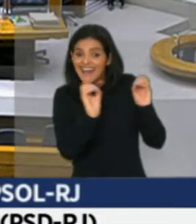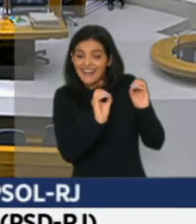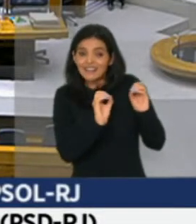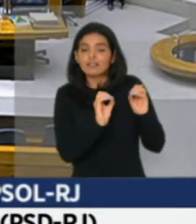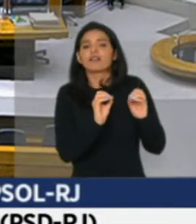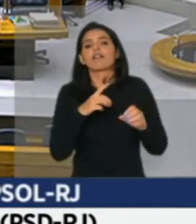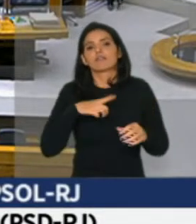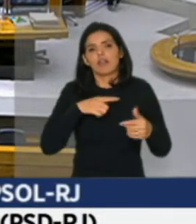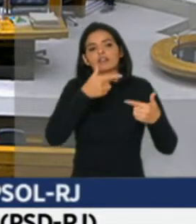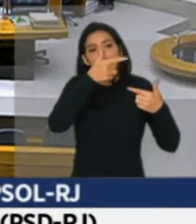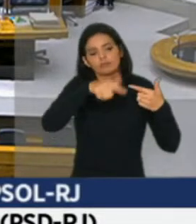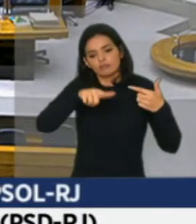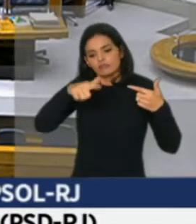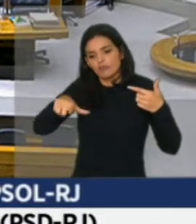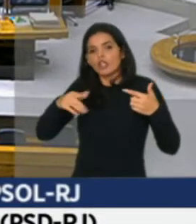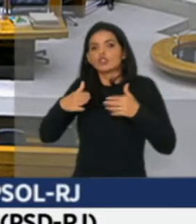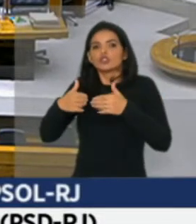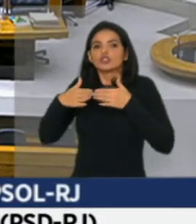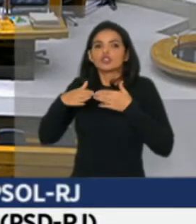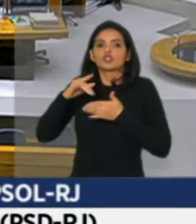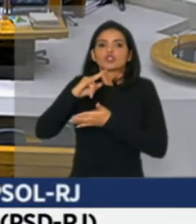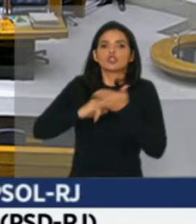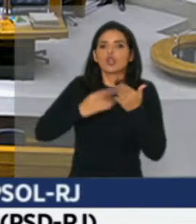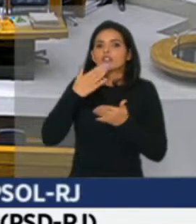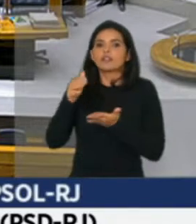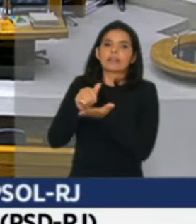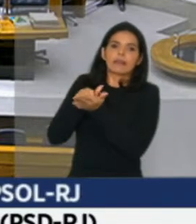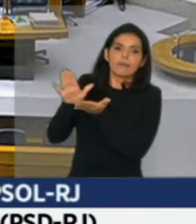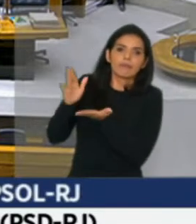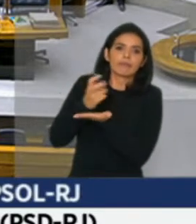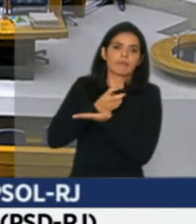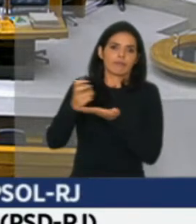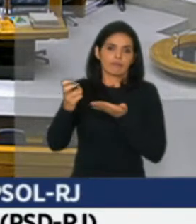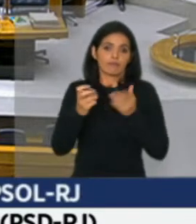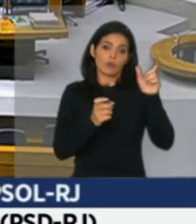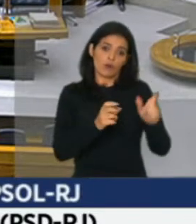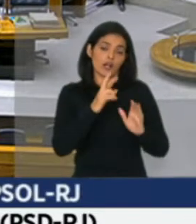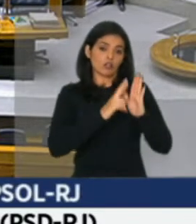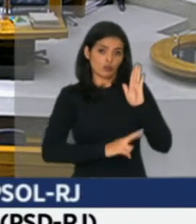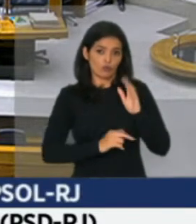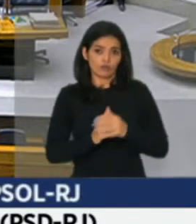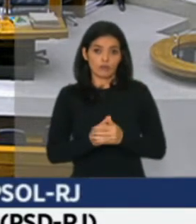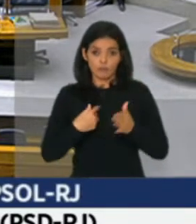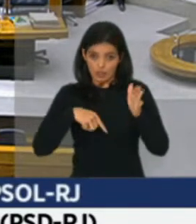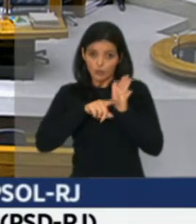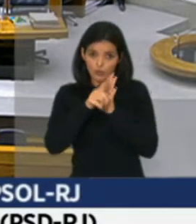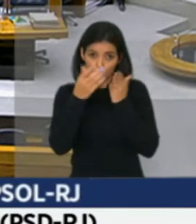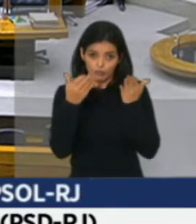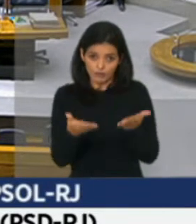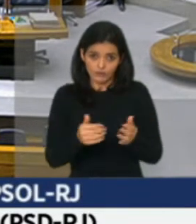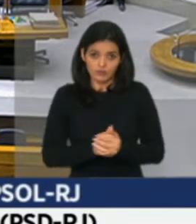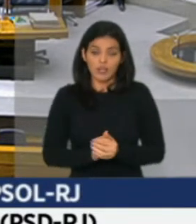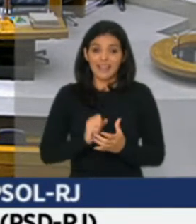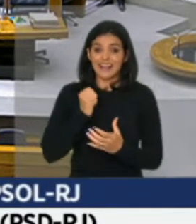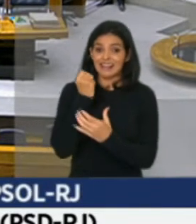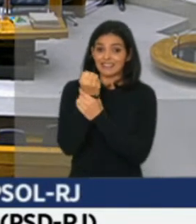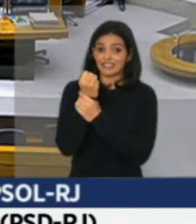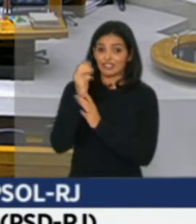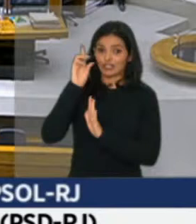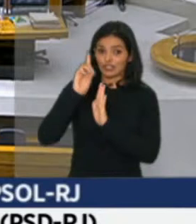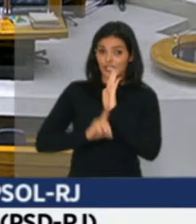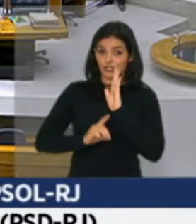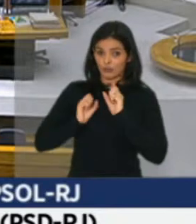outras solicitações feitas pelo relator. A garantia do direito de